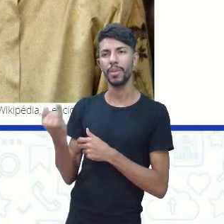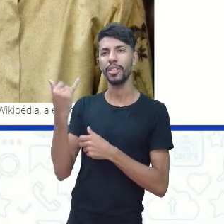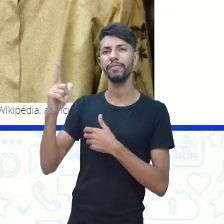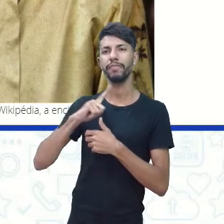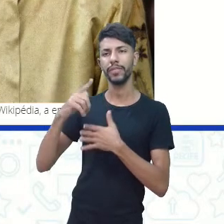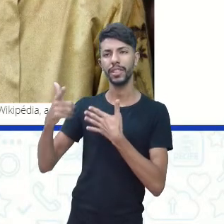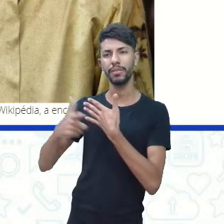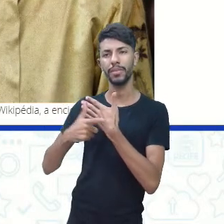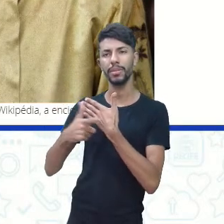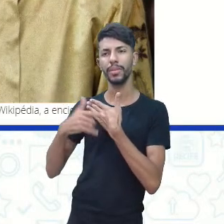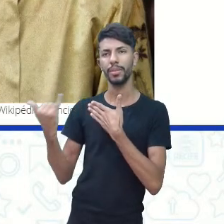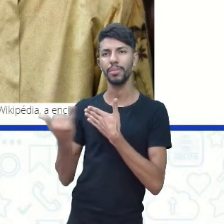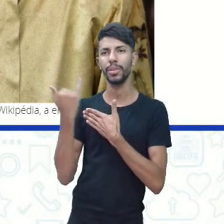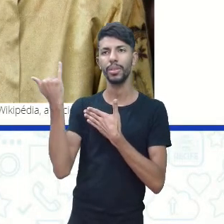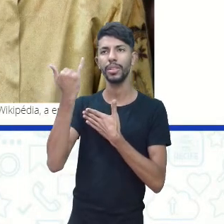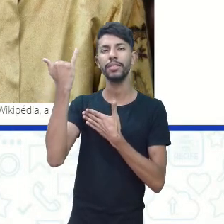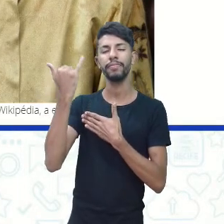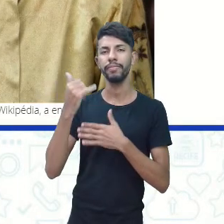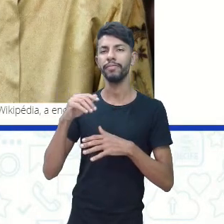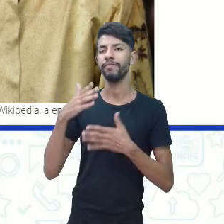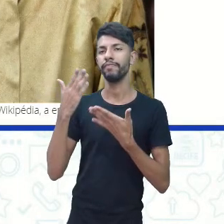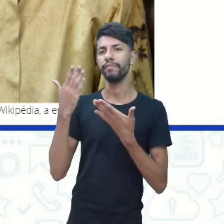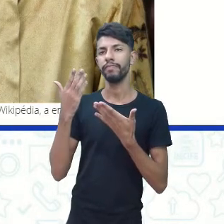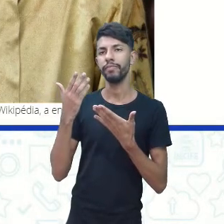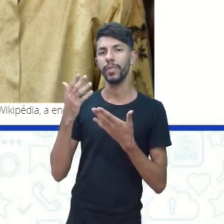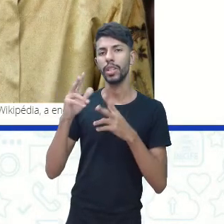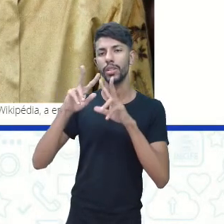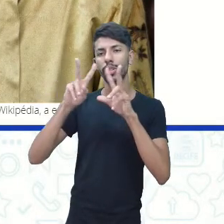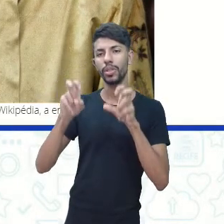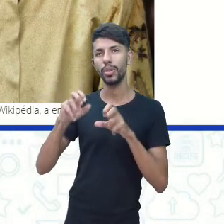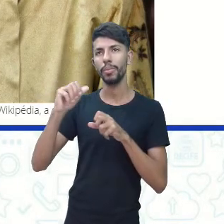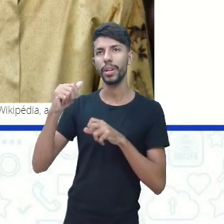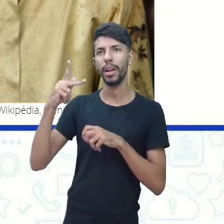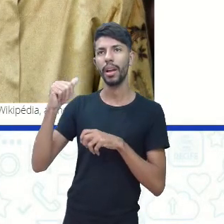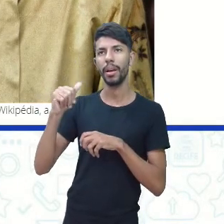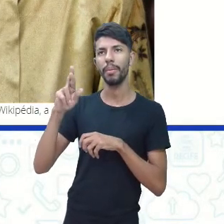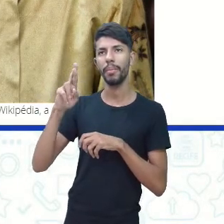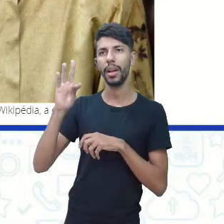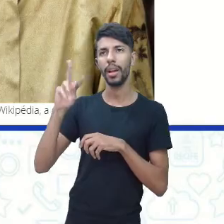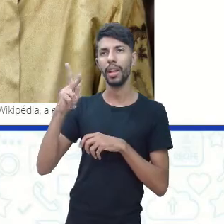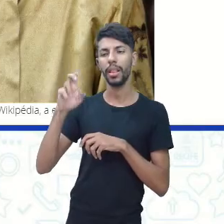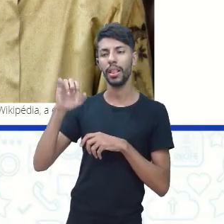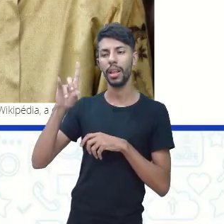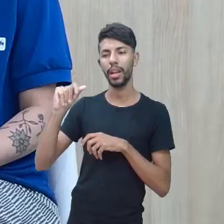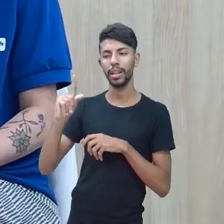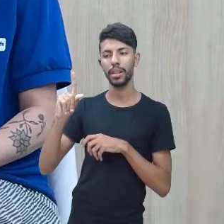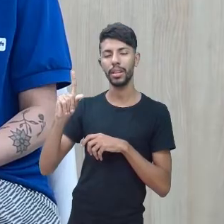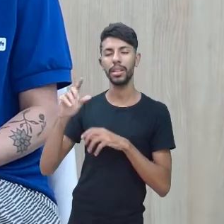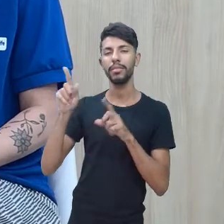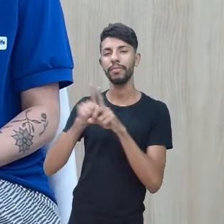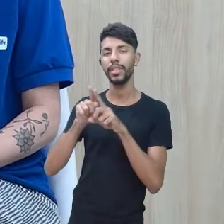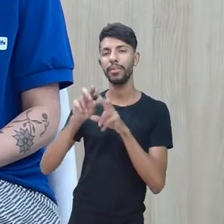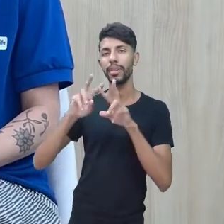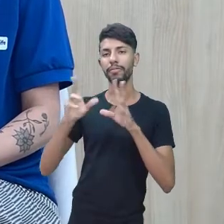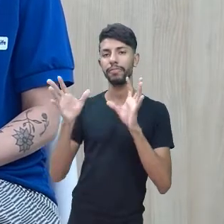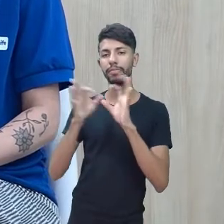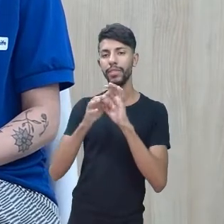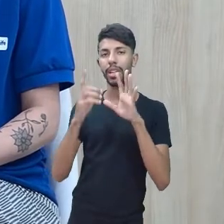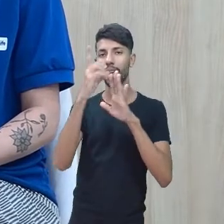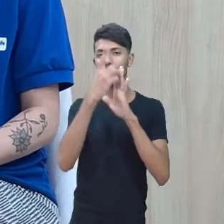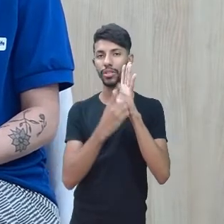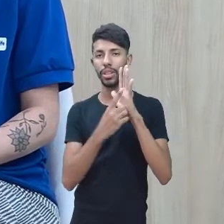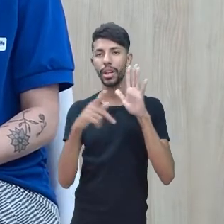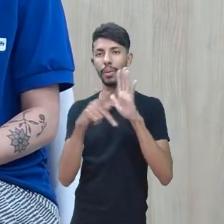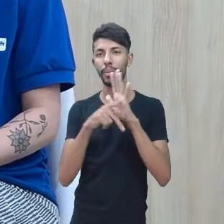tão importante para essa questão do apartheid e de direitos, né, para